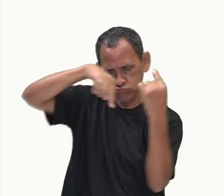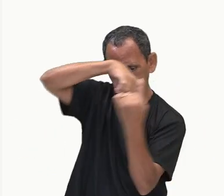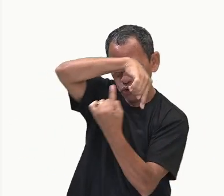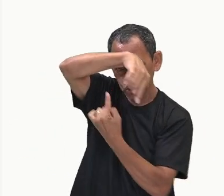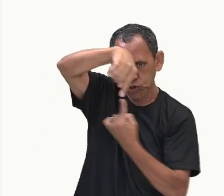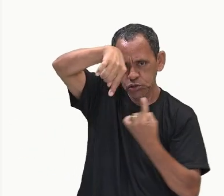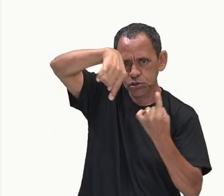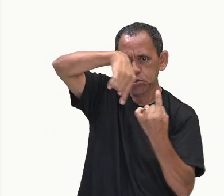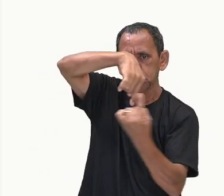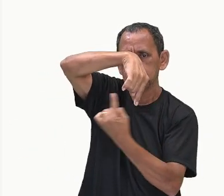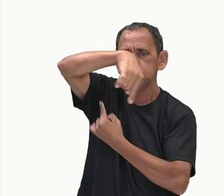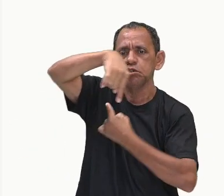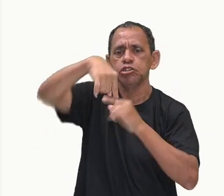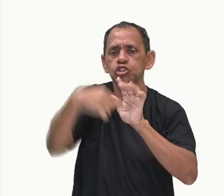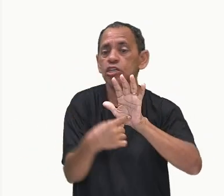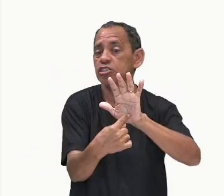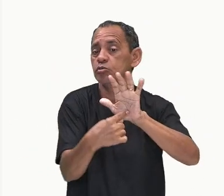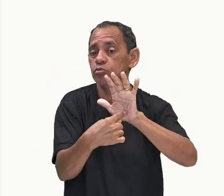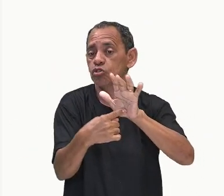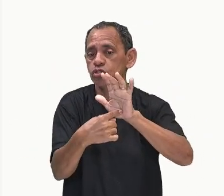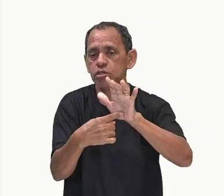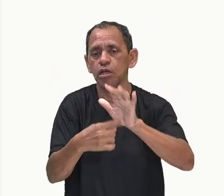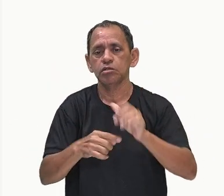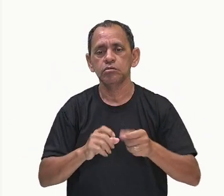essas setas aqui, ó, tá?